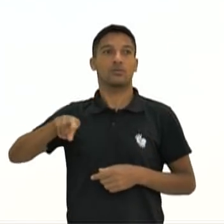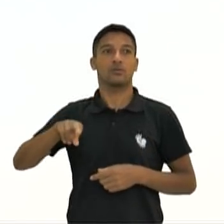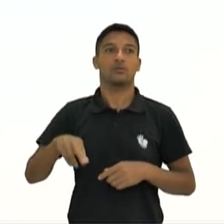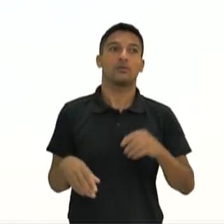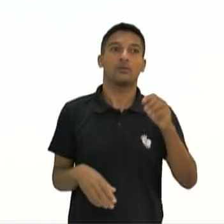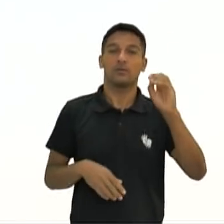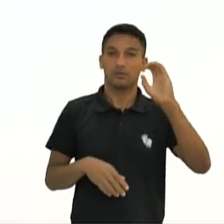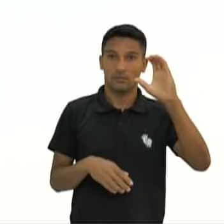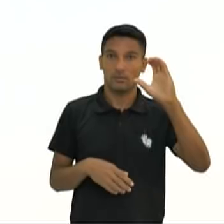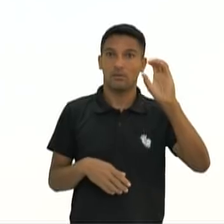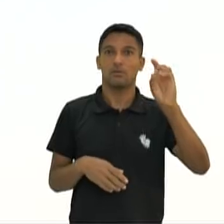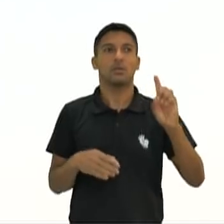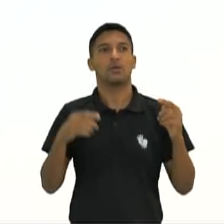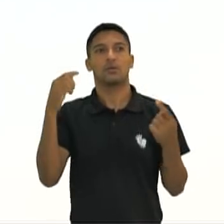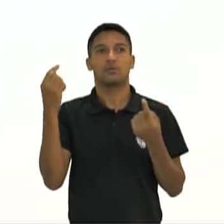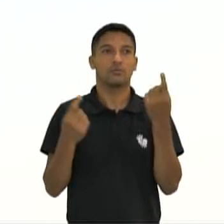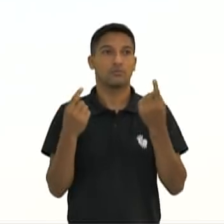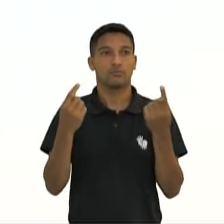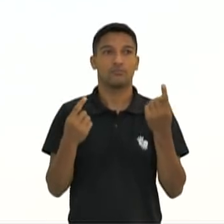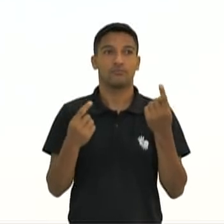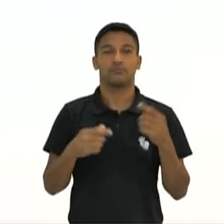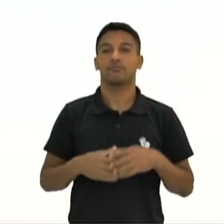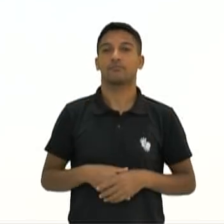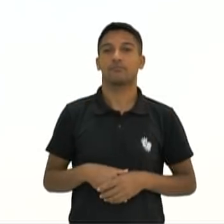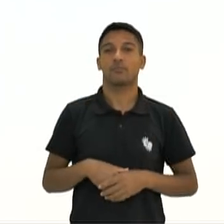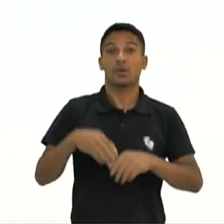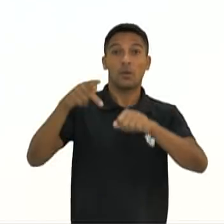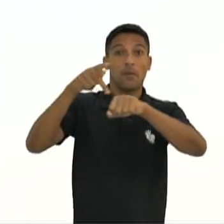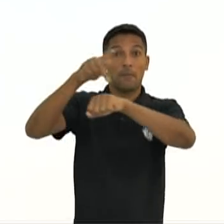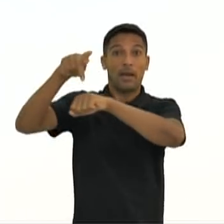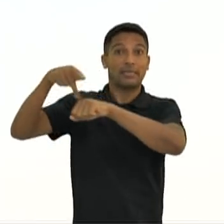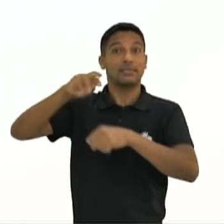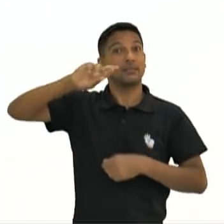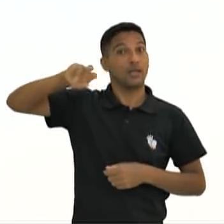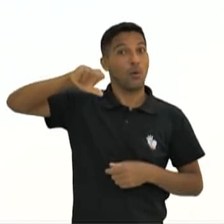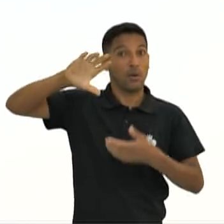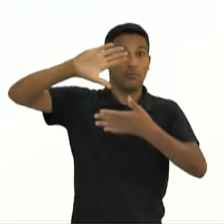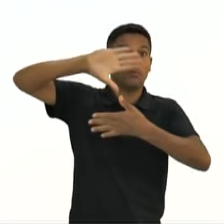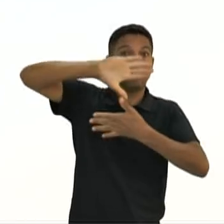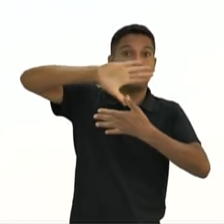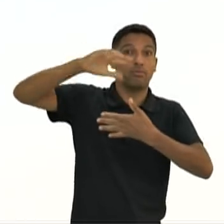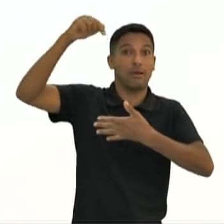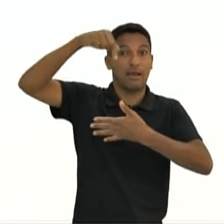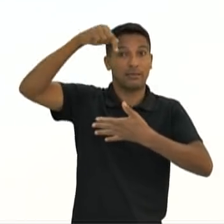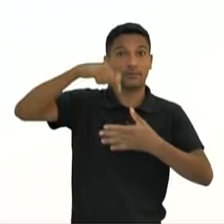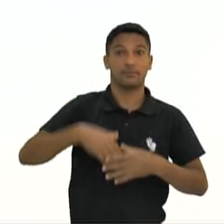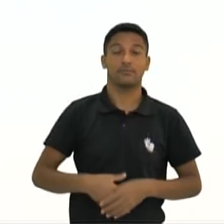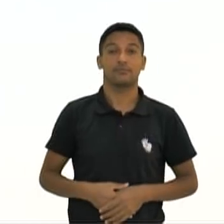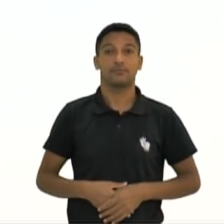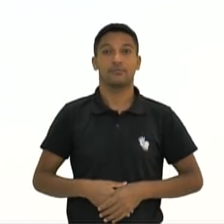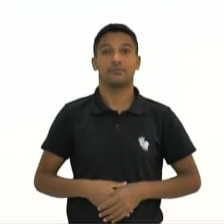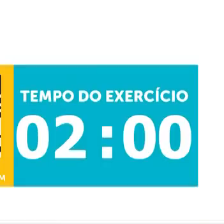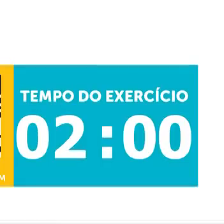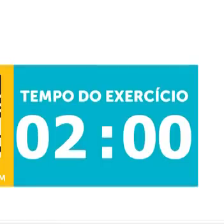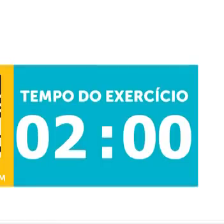México. Marque a alternativa onde tem algum país que não pertence à América Latina. Voltamos já já.